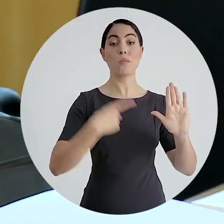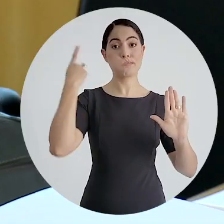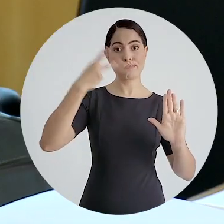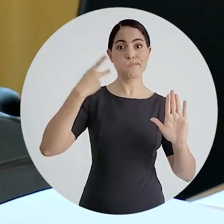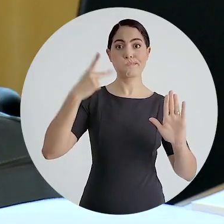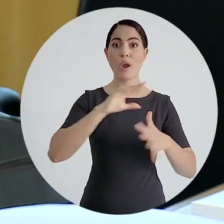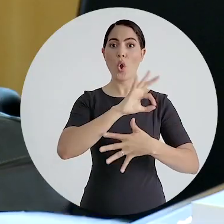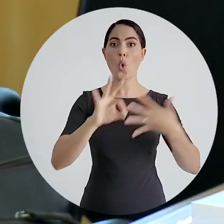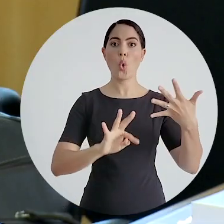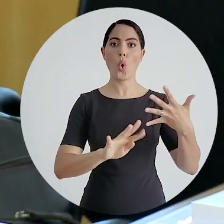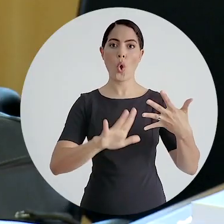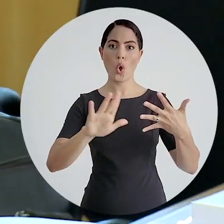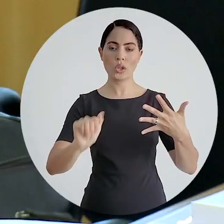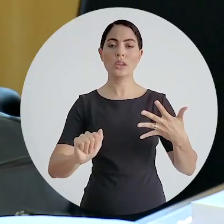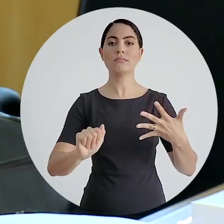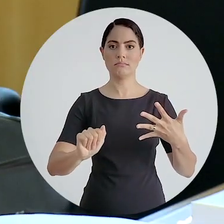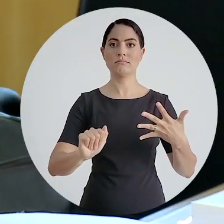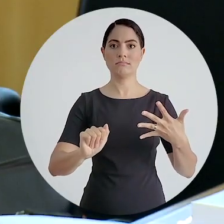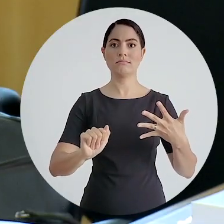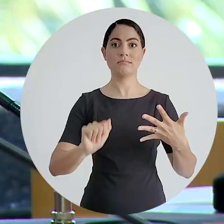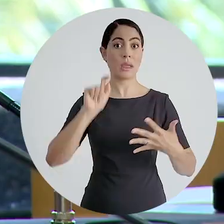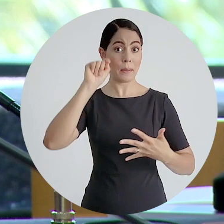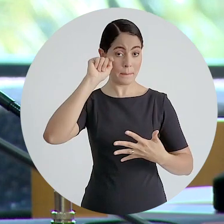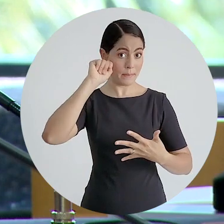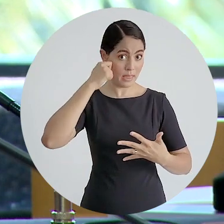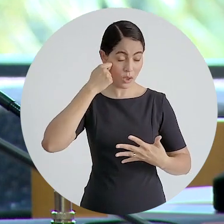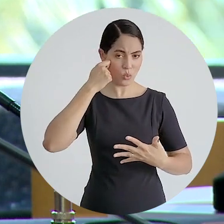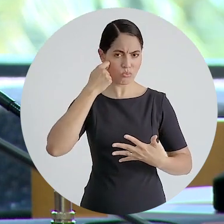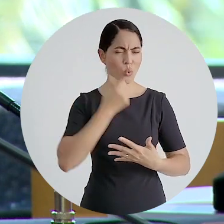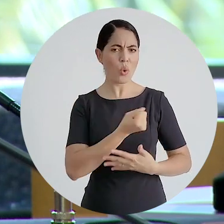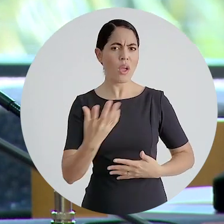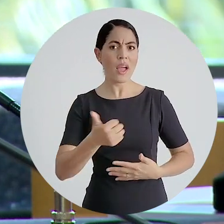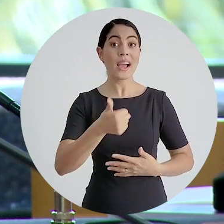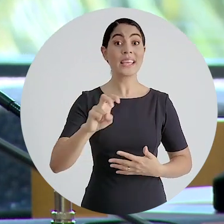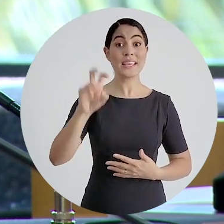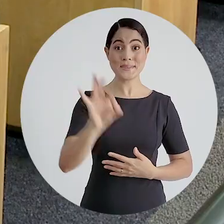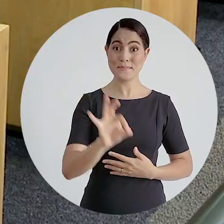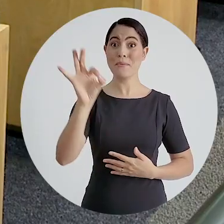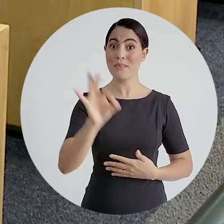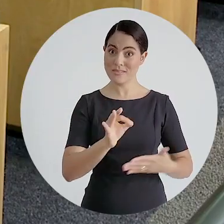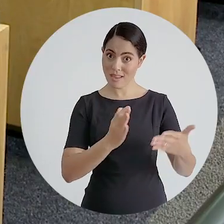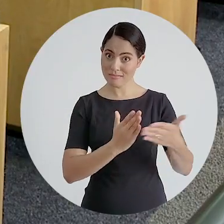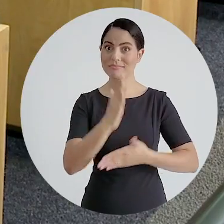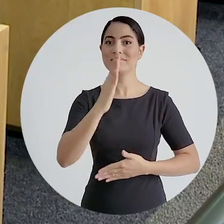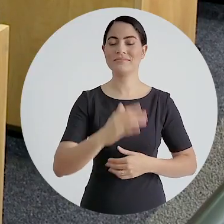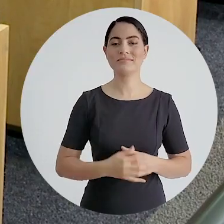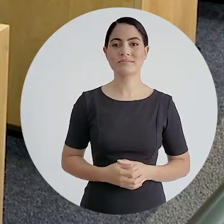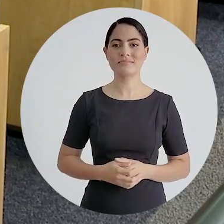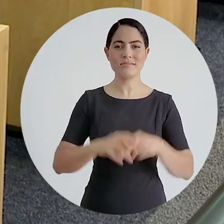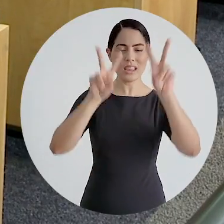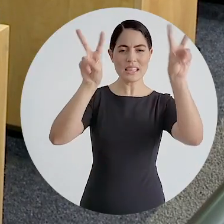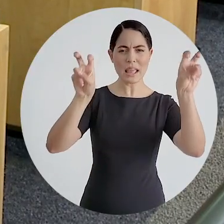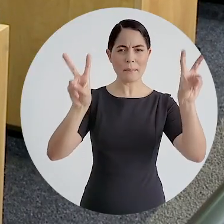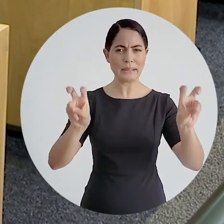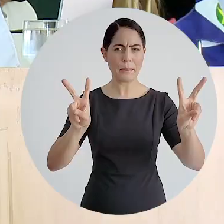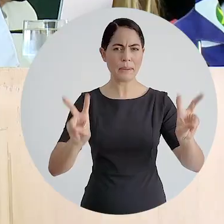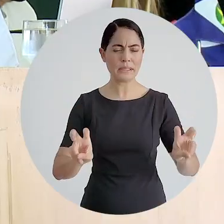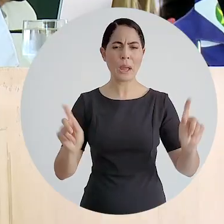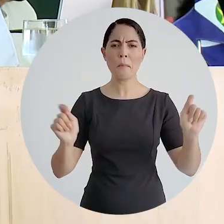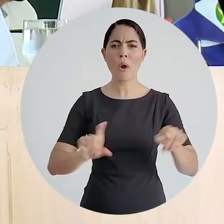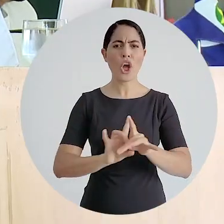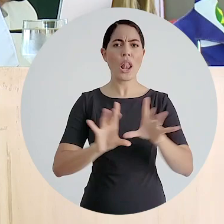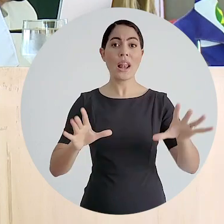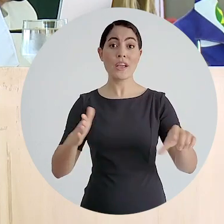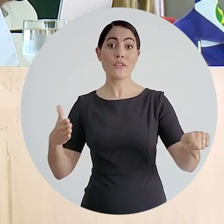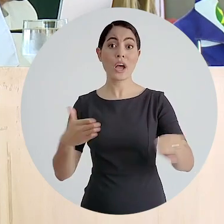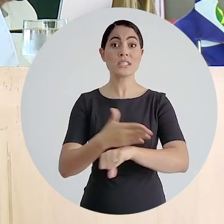política de cotas para negros no percentual inicial de 15%. Esse assunto e outros temas da pauta